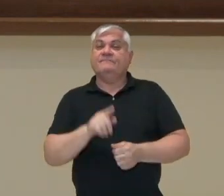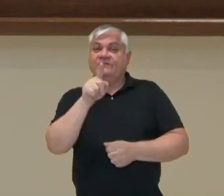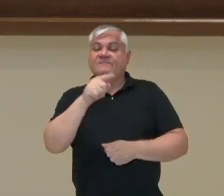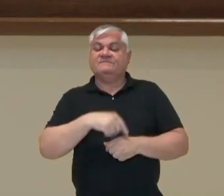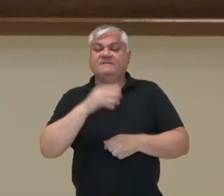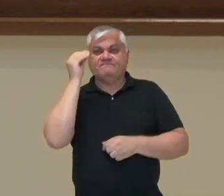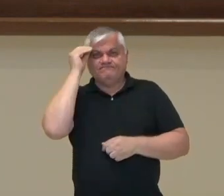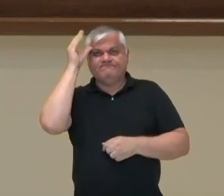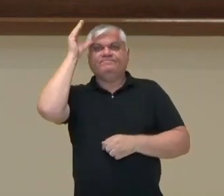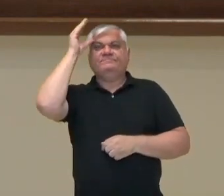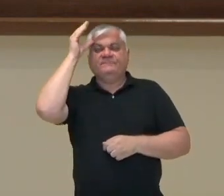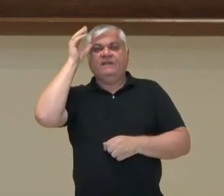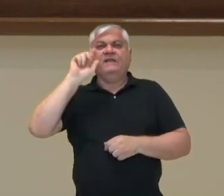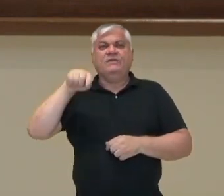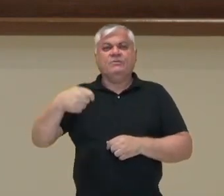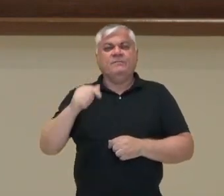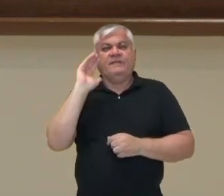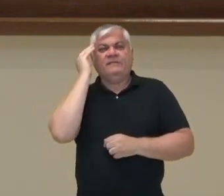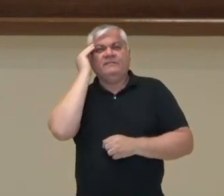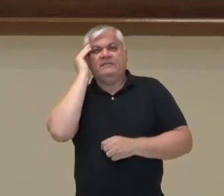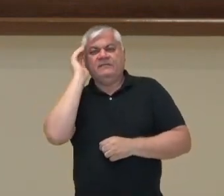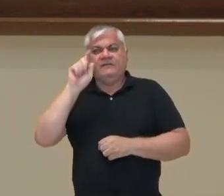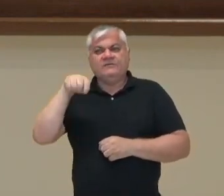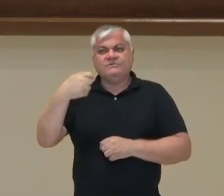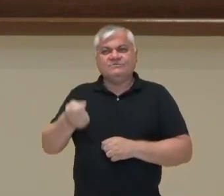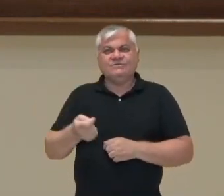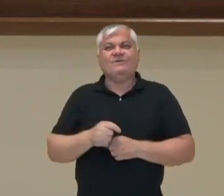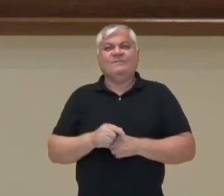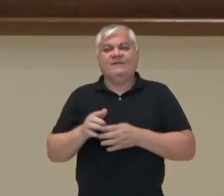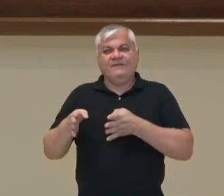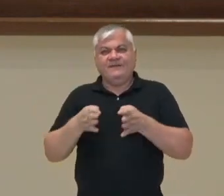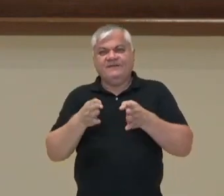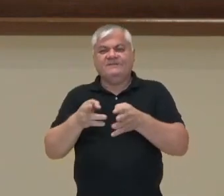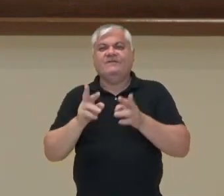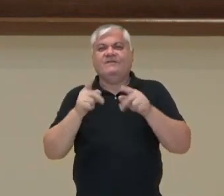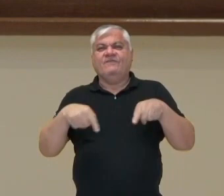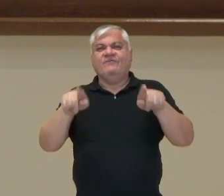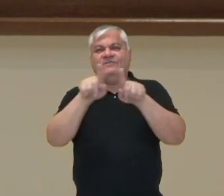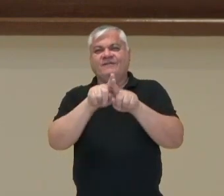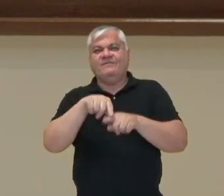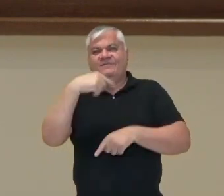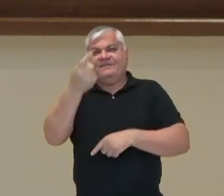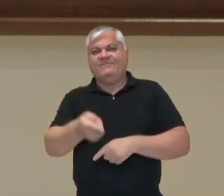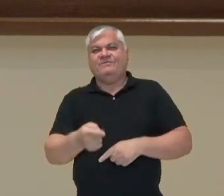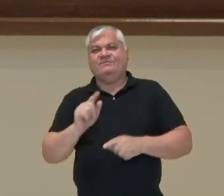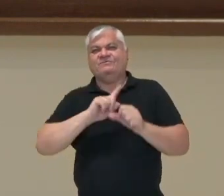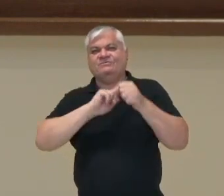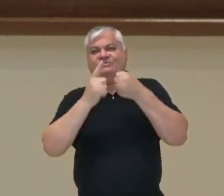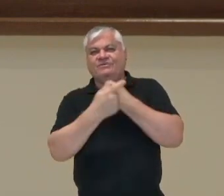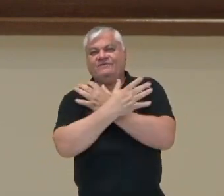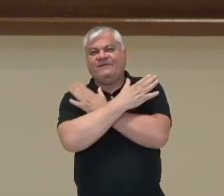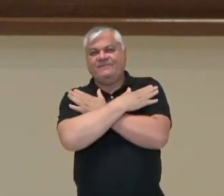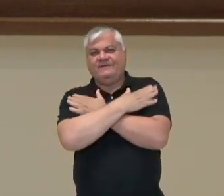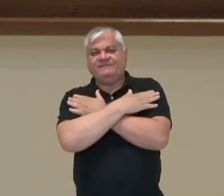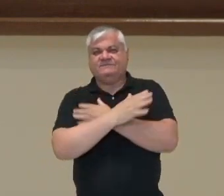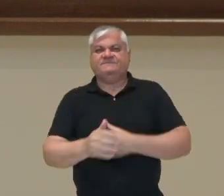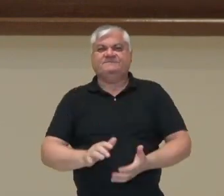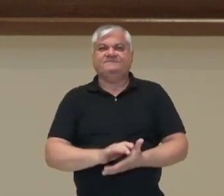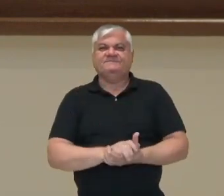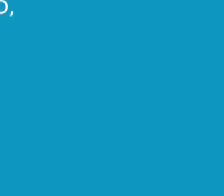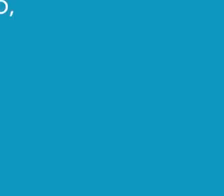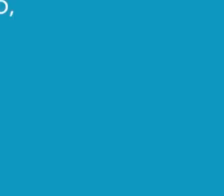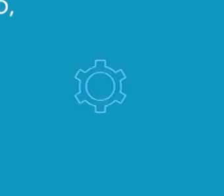mais sobre o entendimento em relação à hidrografia da região Sudeste. Voltamos numa próxima aula com mais geografia. Um abraço a todos.